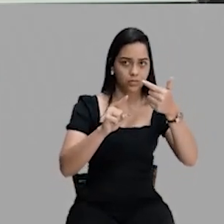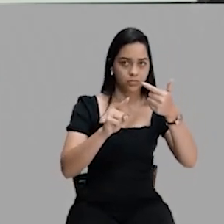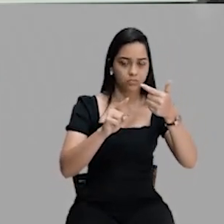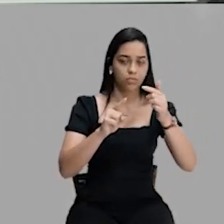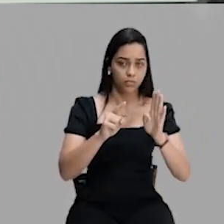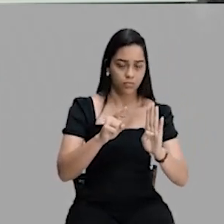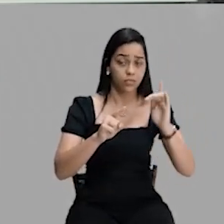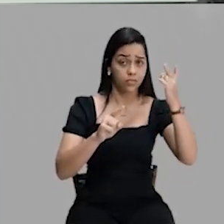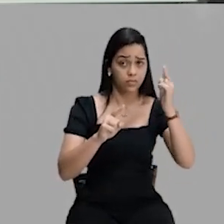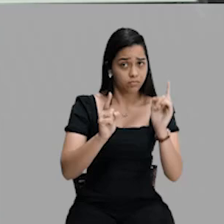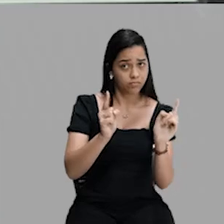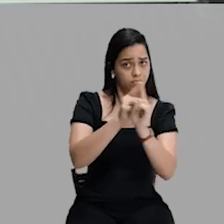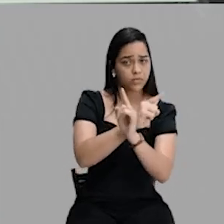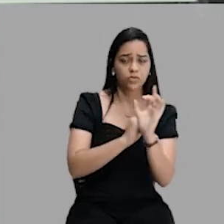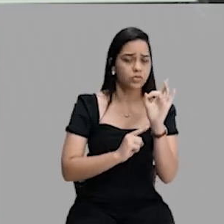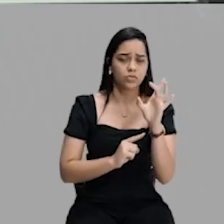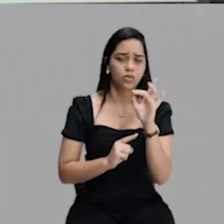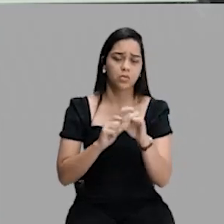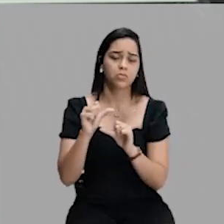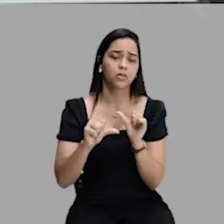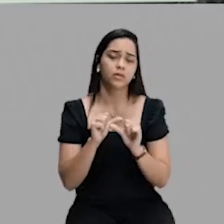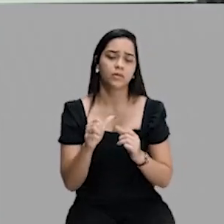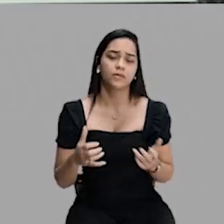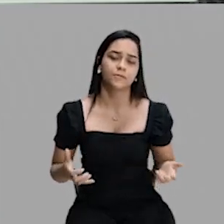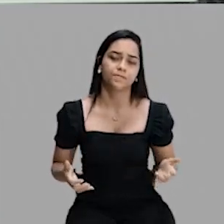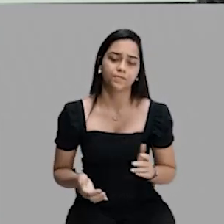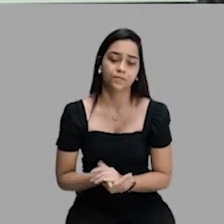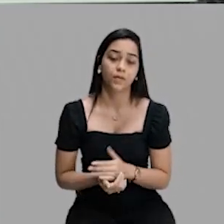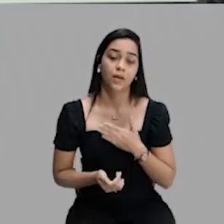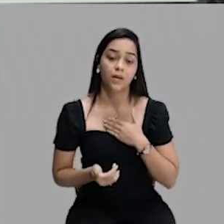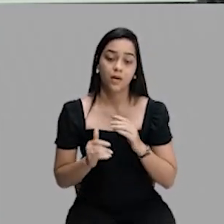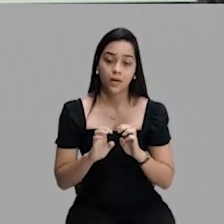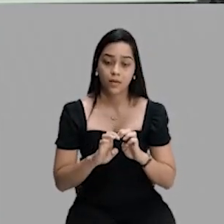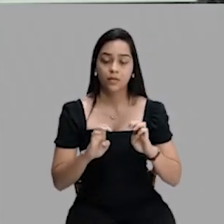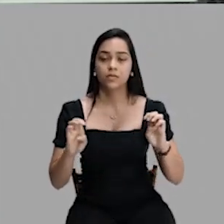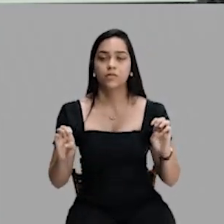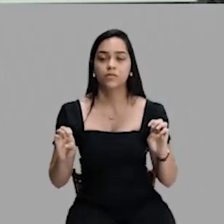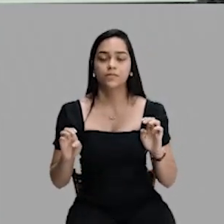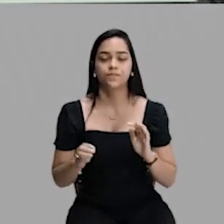quadrado, certo? Só vai mudar nisso. Então, a minha equação,